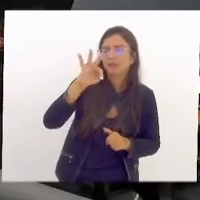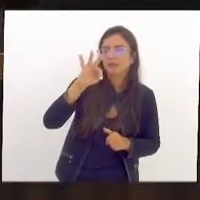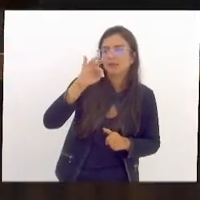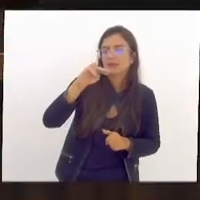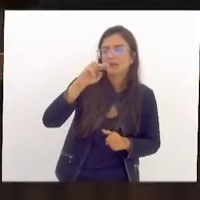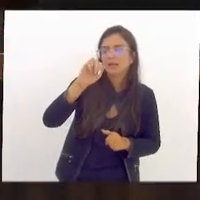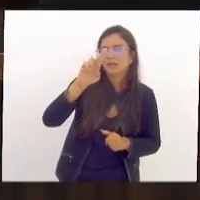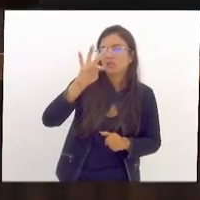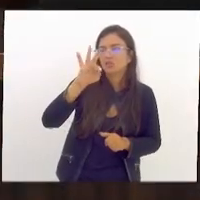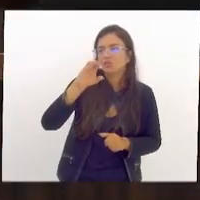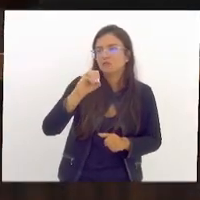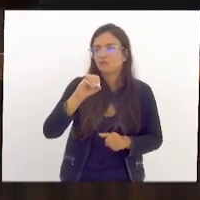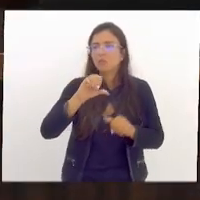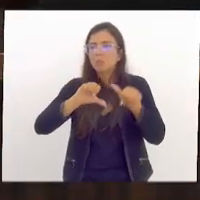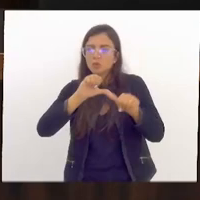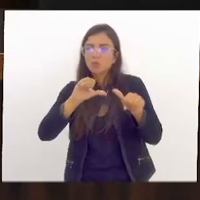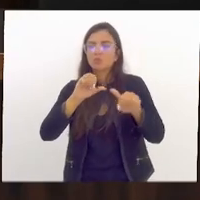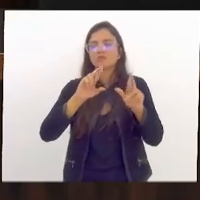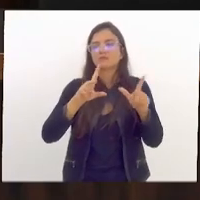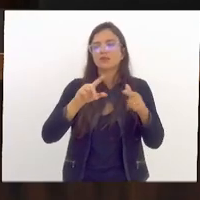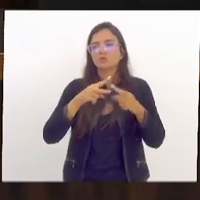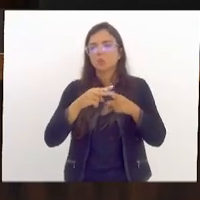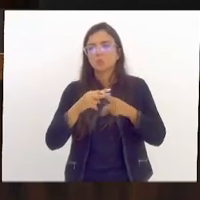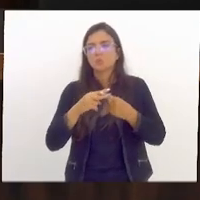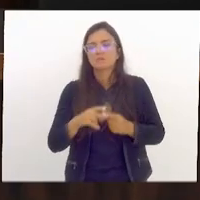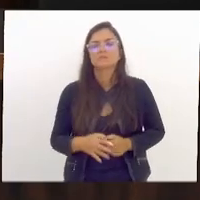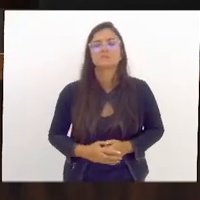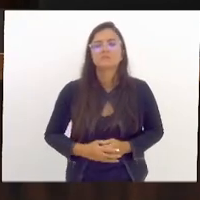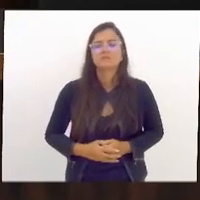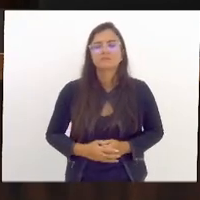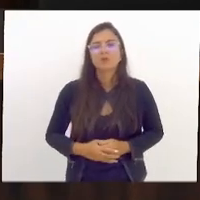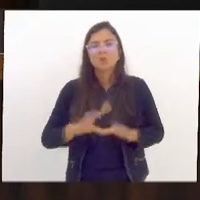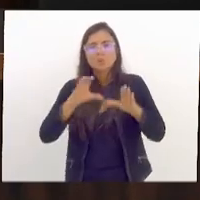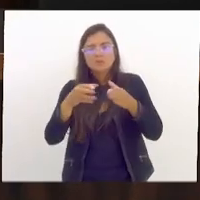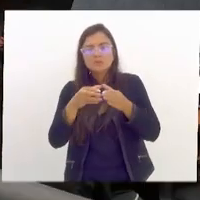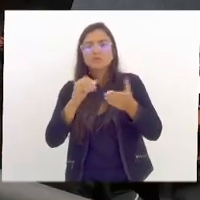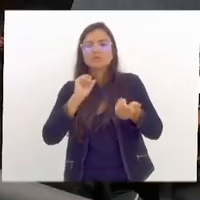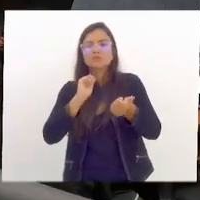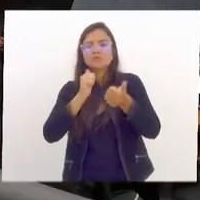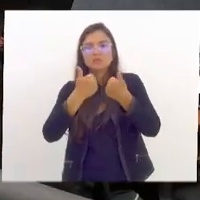Pela Comissão de Transporte, deputada enfermeira Rejane.